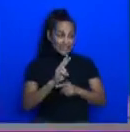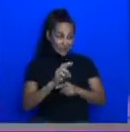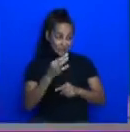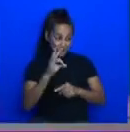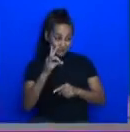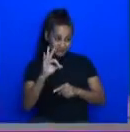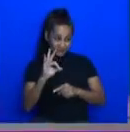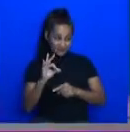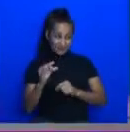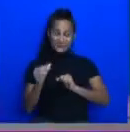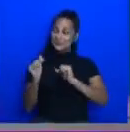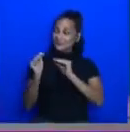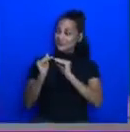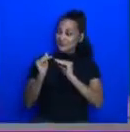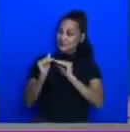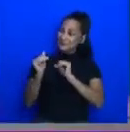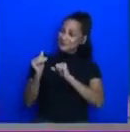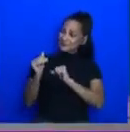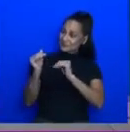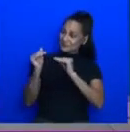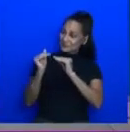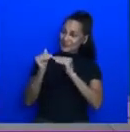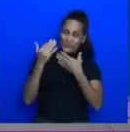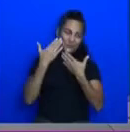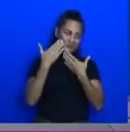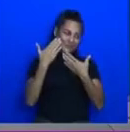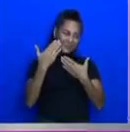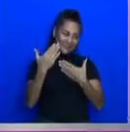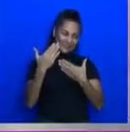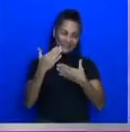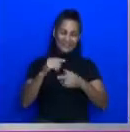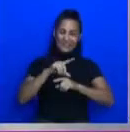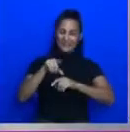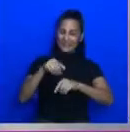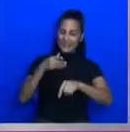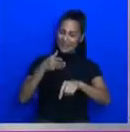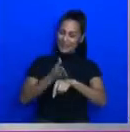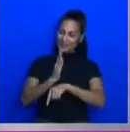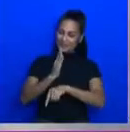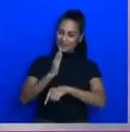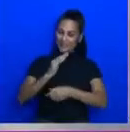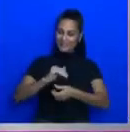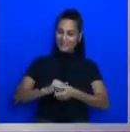Auditoras, confirmam? Sim, confirmo. Sim, confirmo. Obrigado. Sorteio validado.